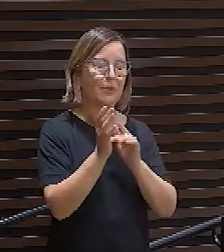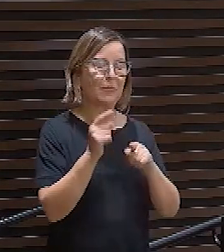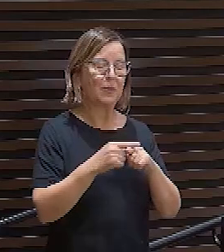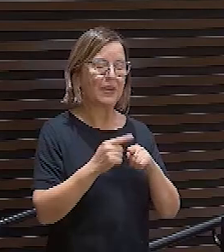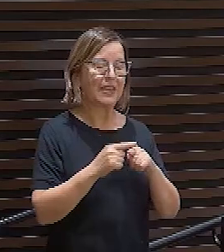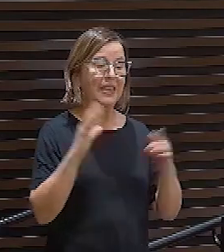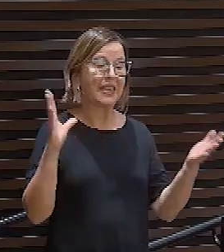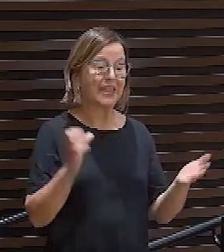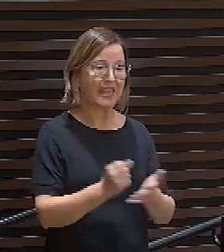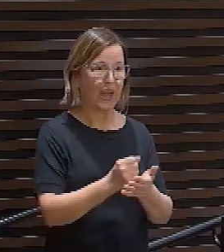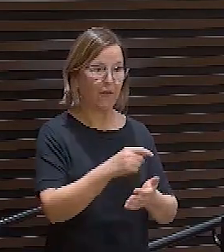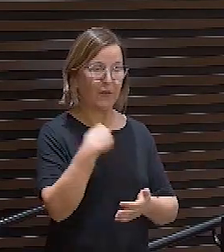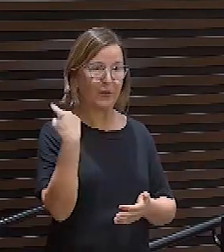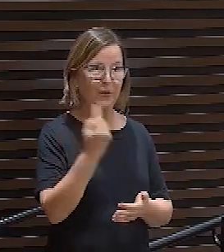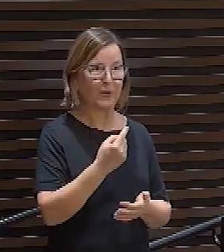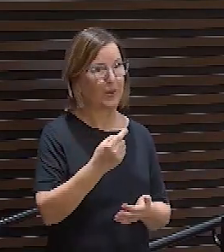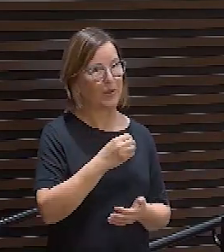pecados.